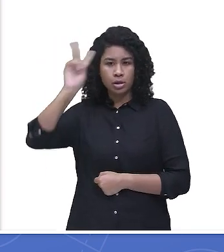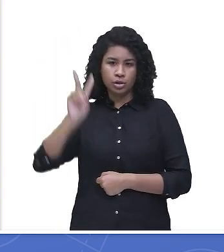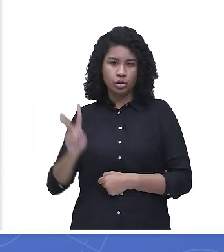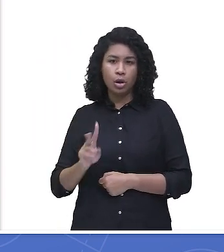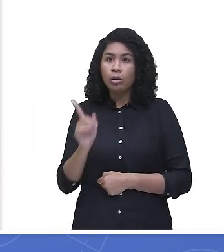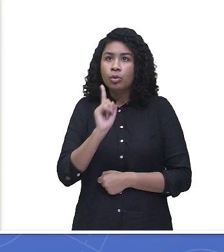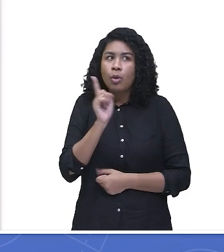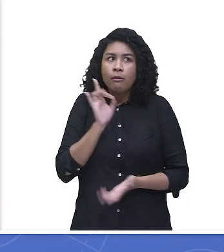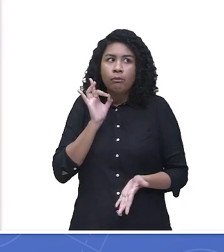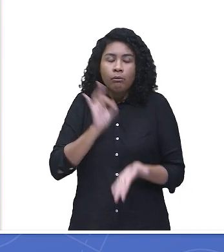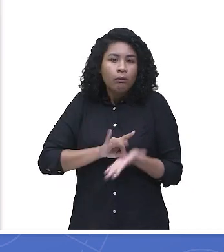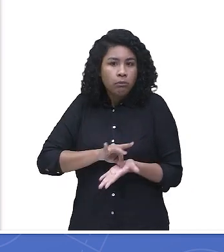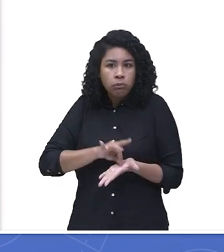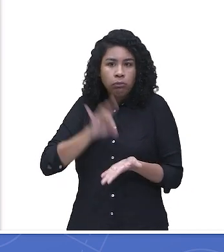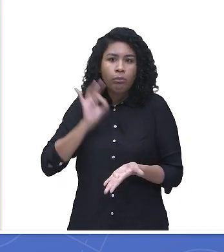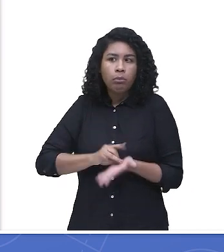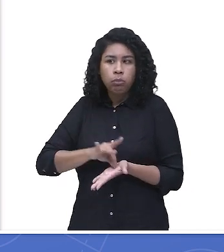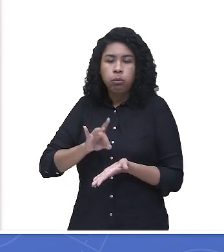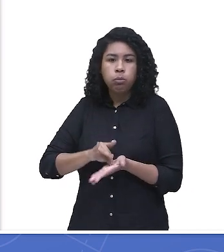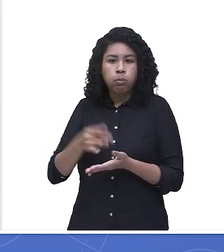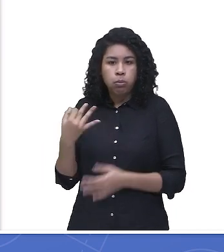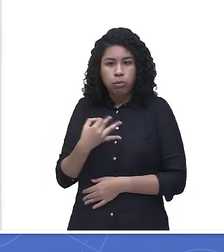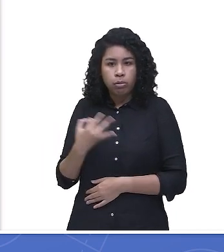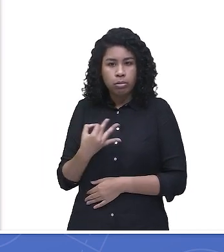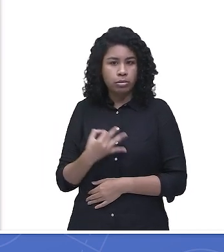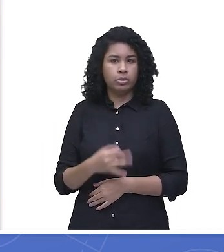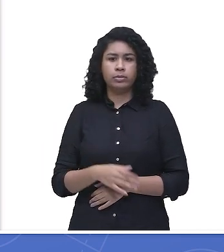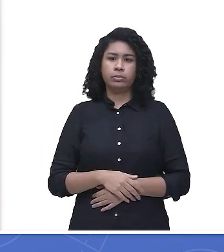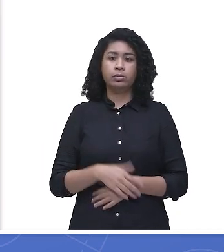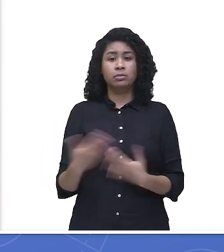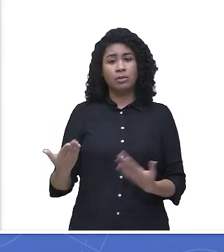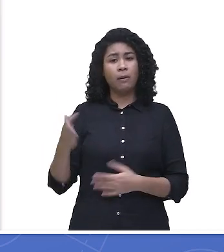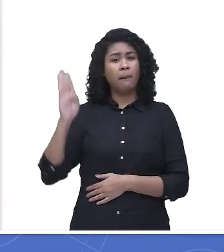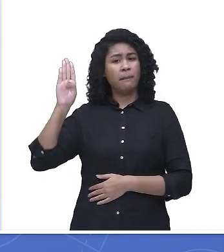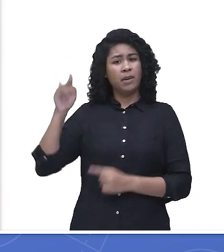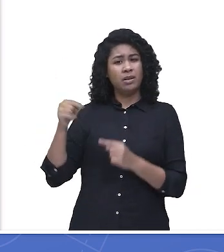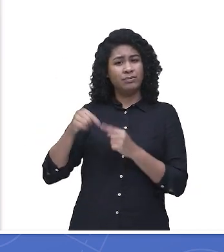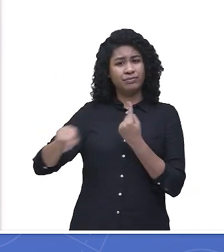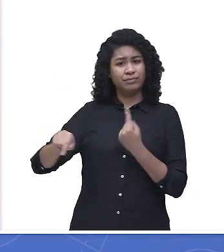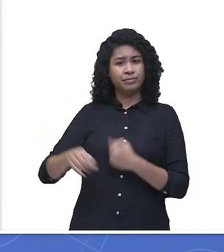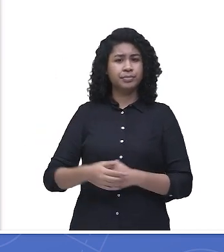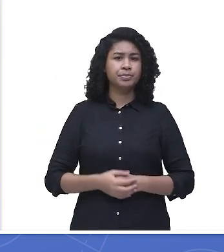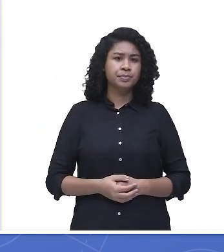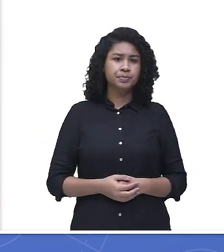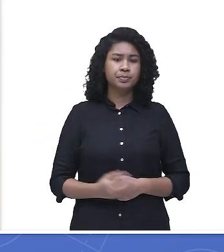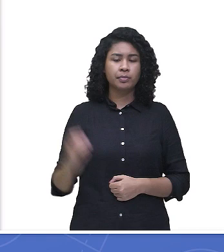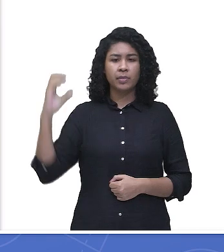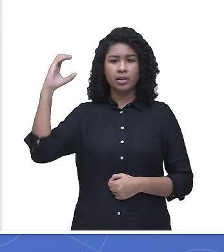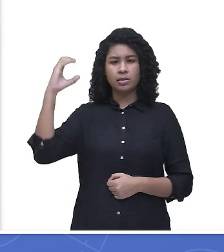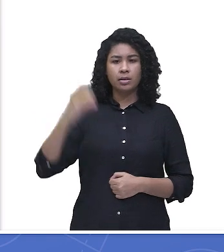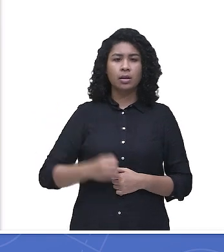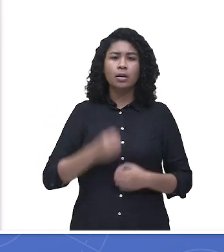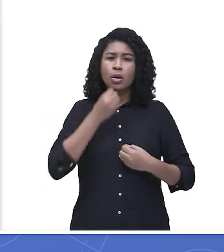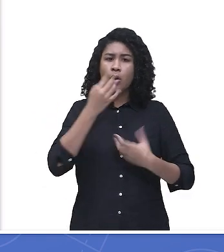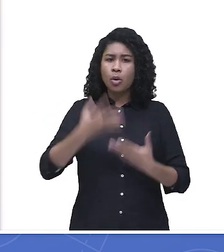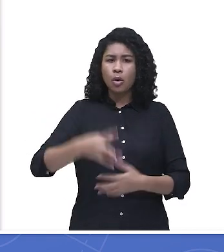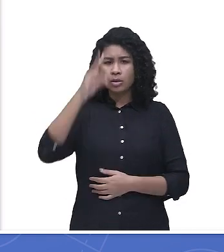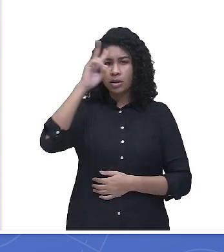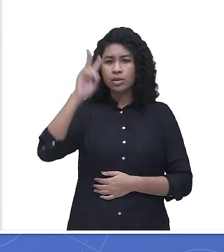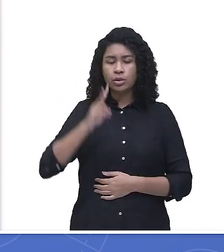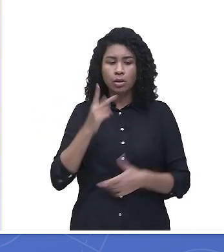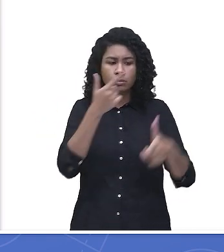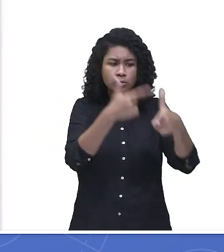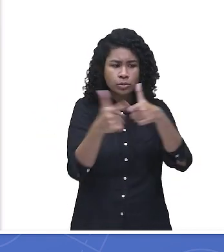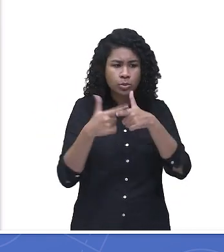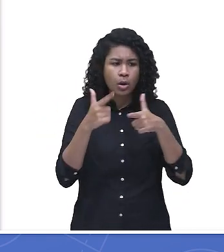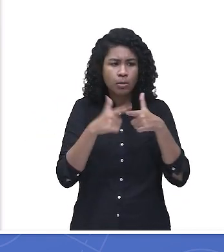fiel, verídico, certo? Não pode ser a letra B. Vamos adiante. Contar a história centrada na solução de um enigma, construindo